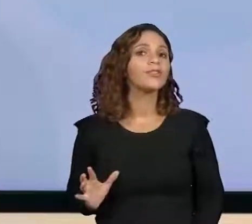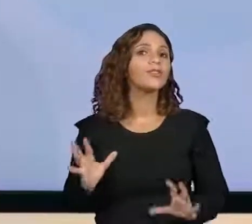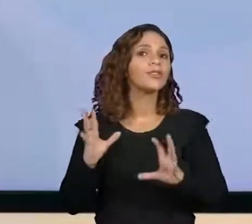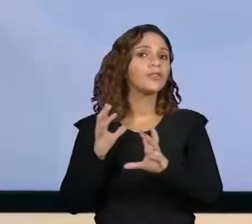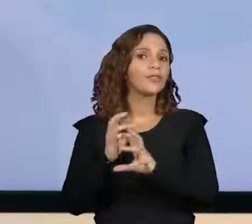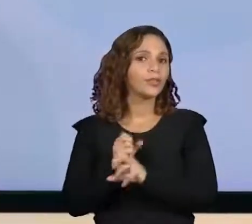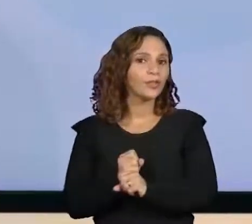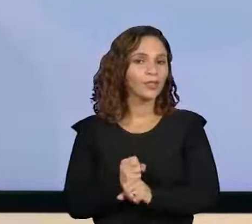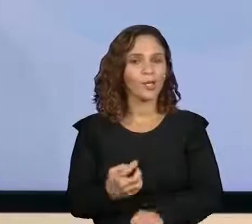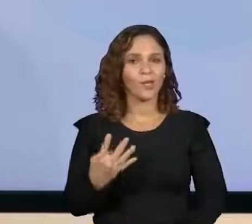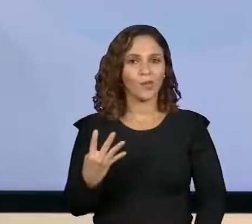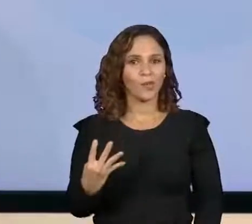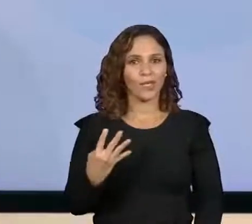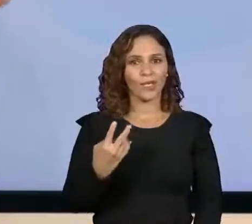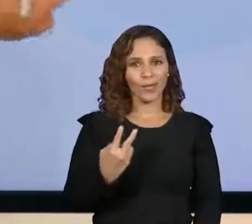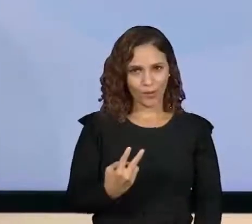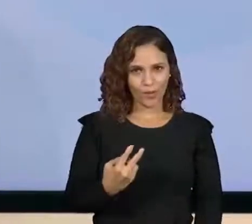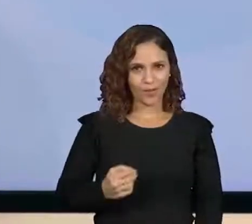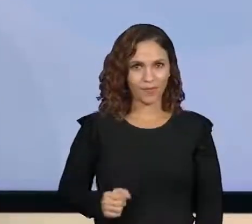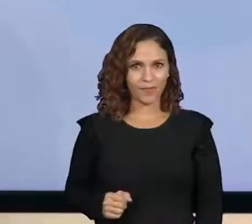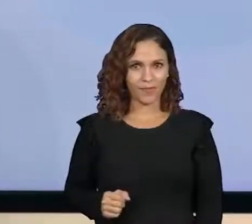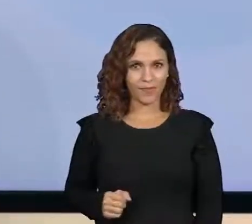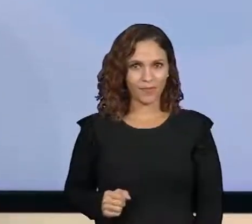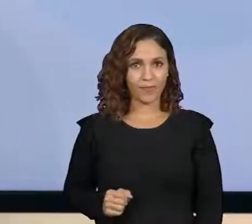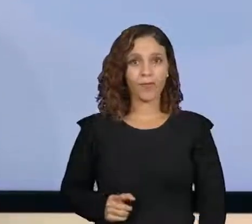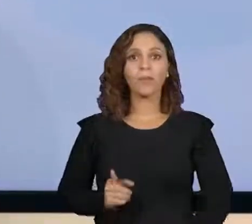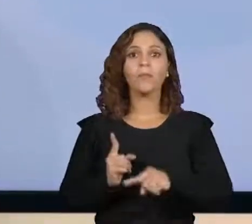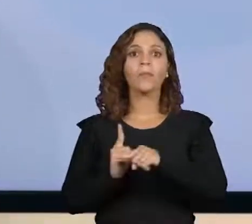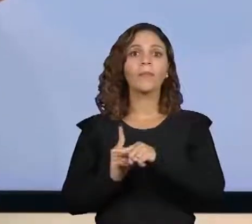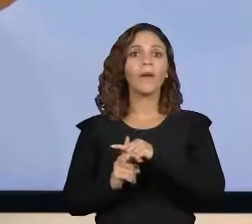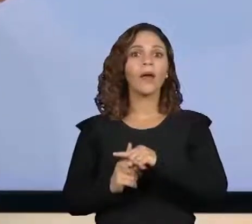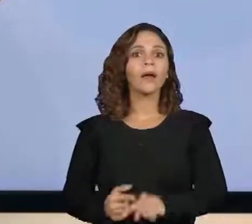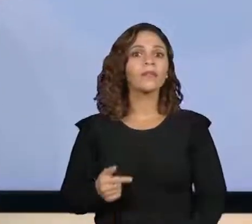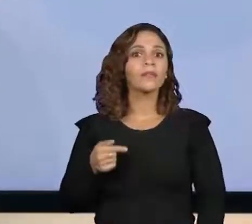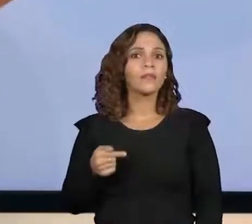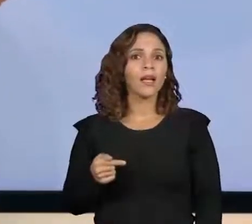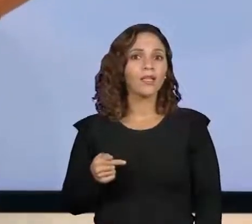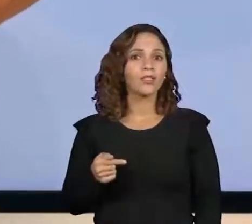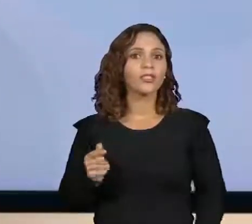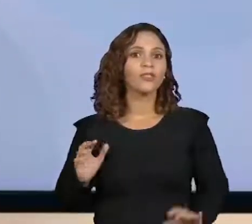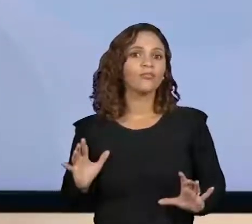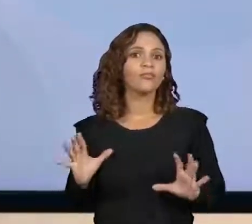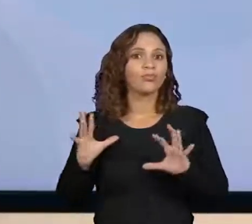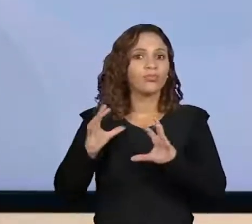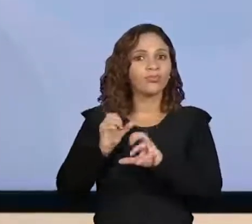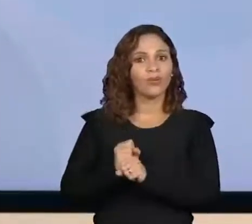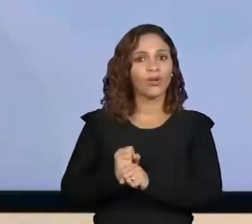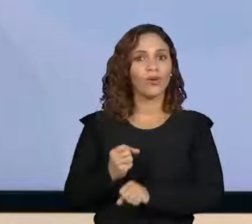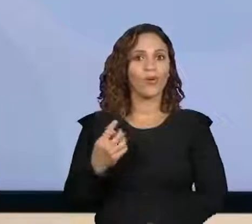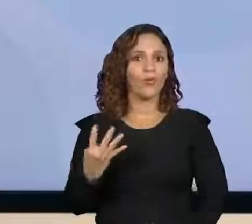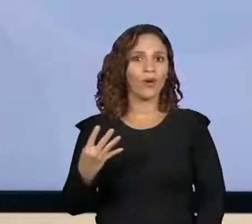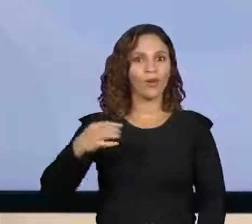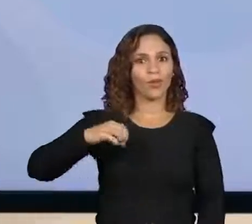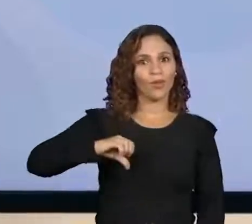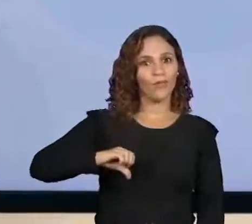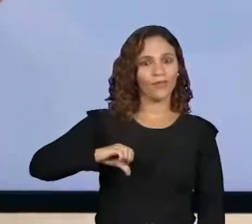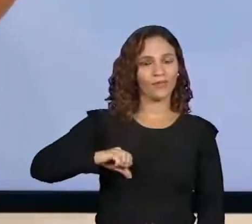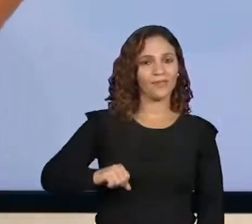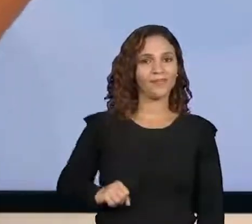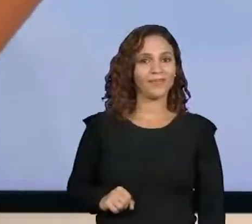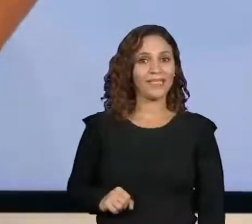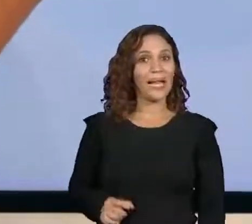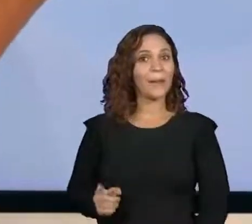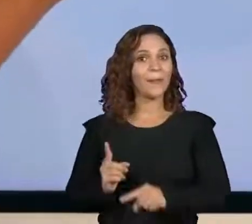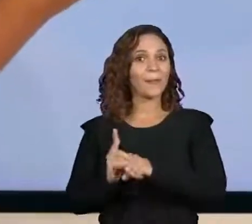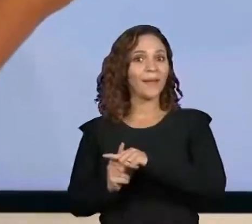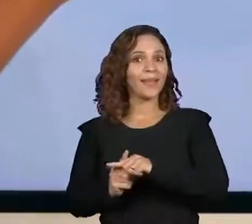tenho 42. 42 mais 7, eu tenho 49. 49 mais